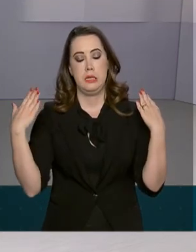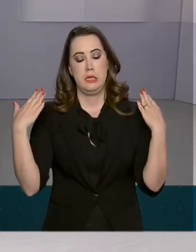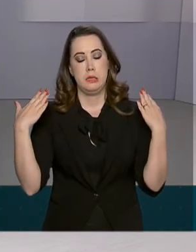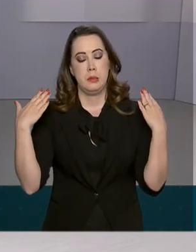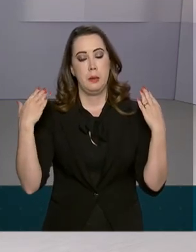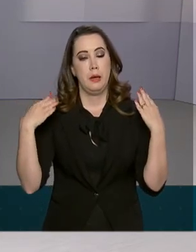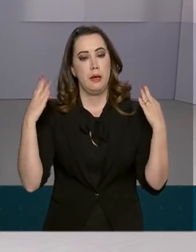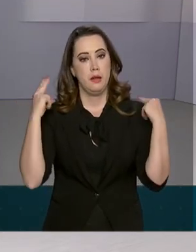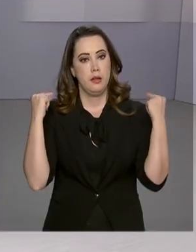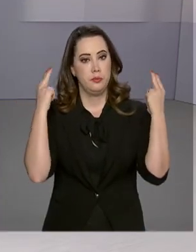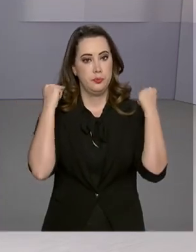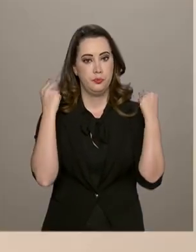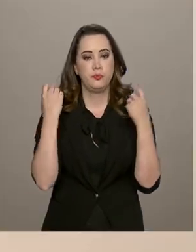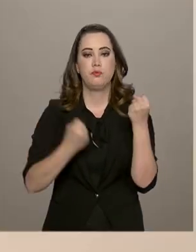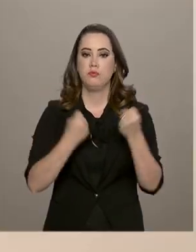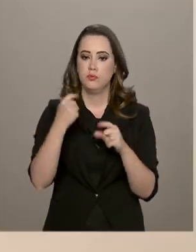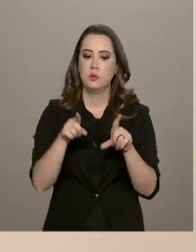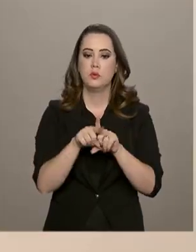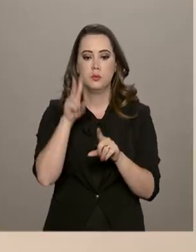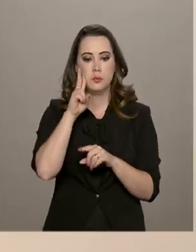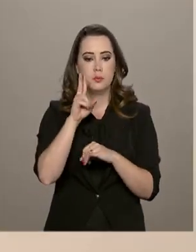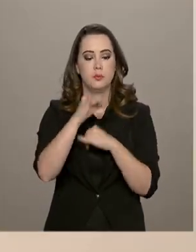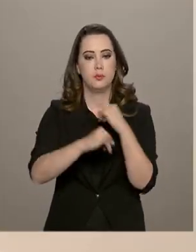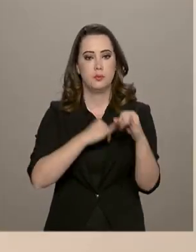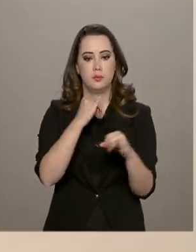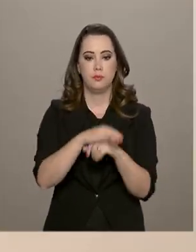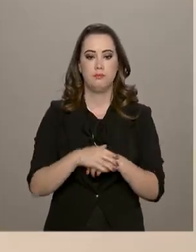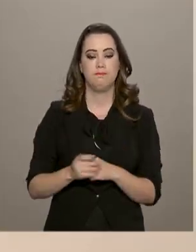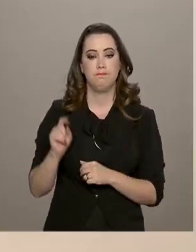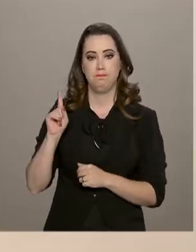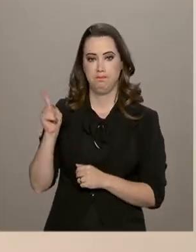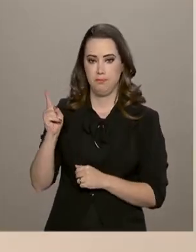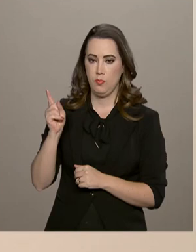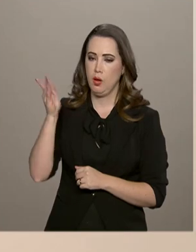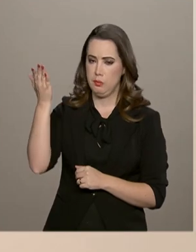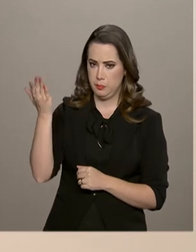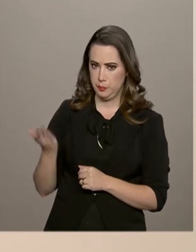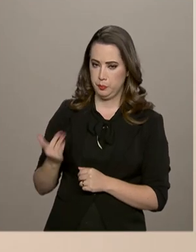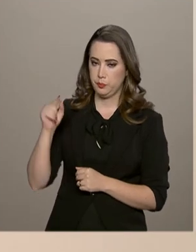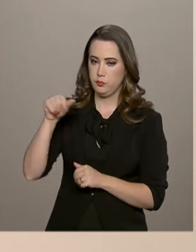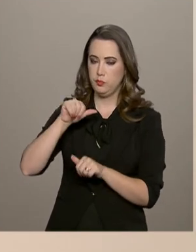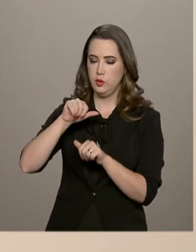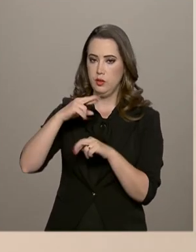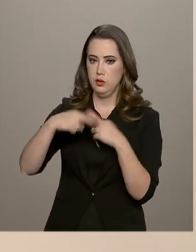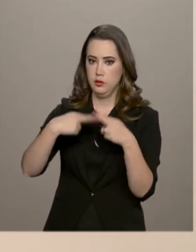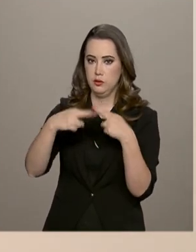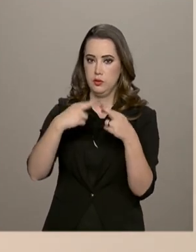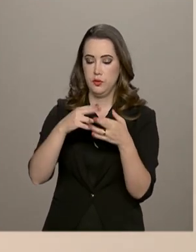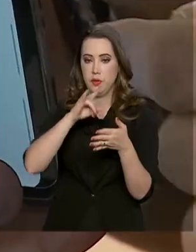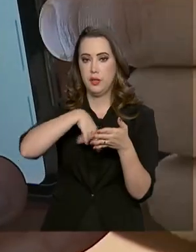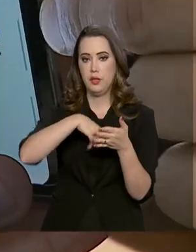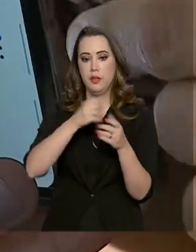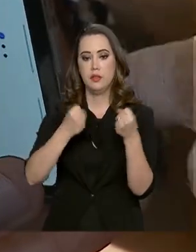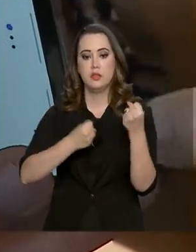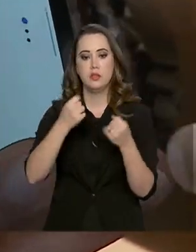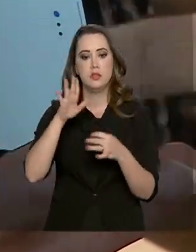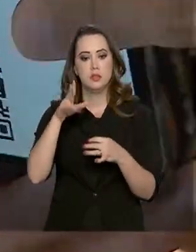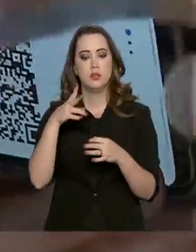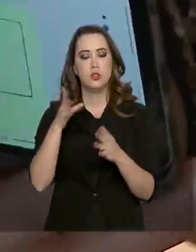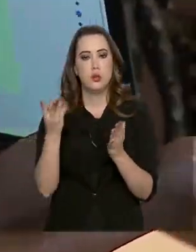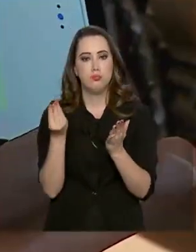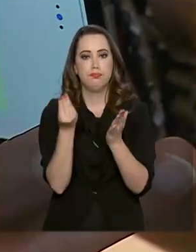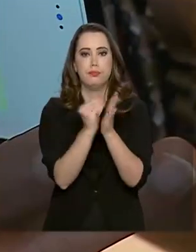ter acesso online esse analista de sistema foi renovar a carteira de habilitação e já